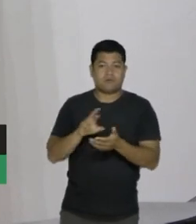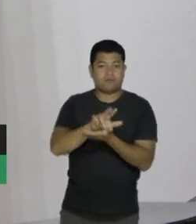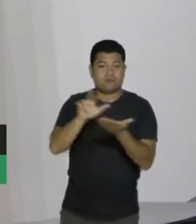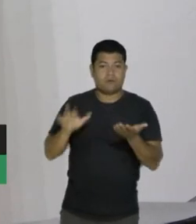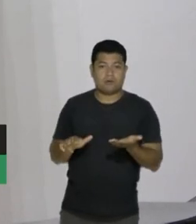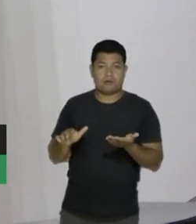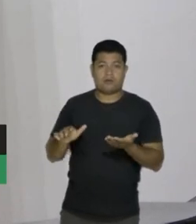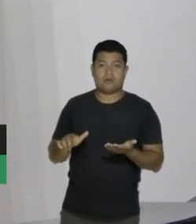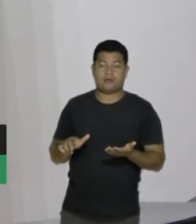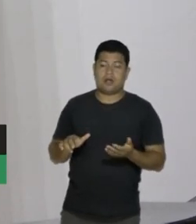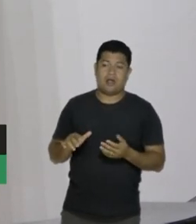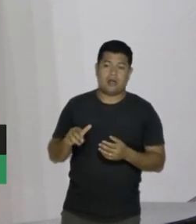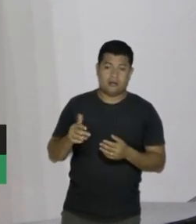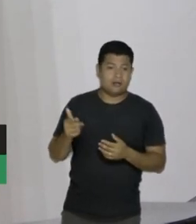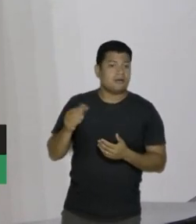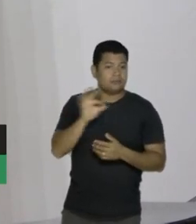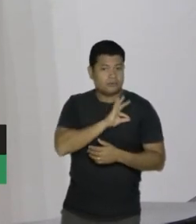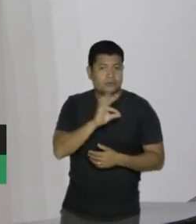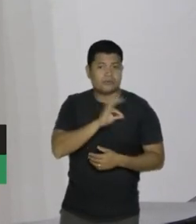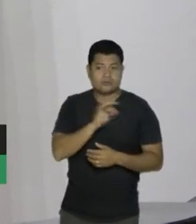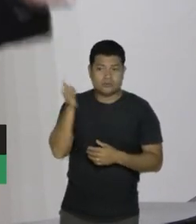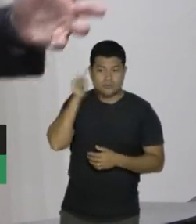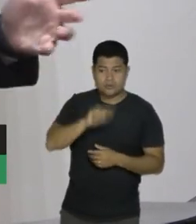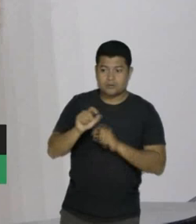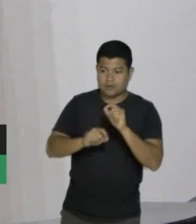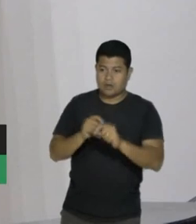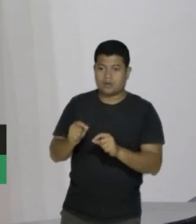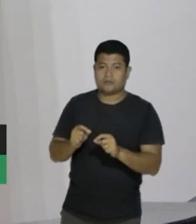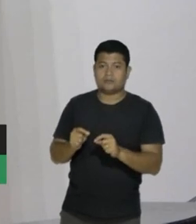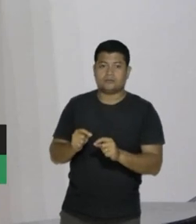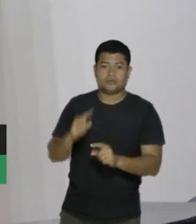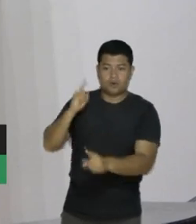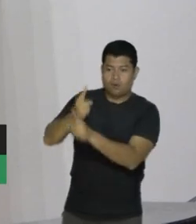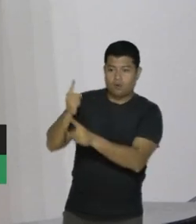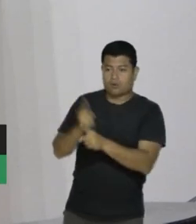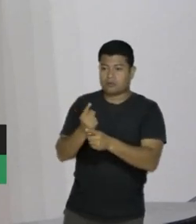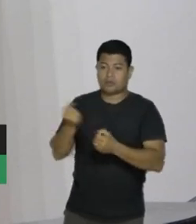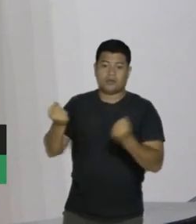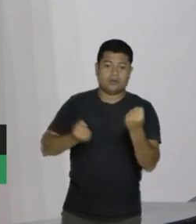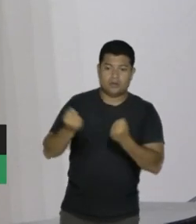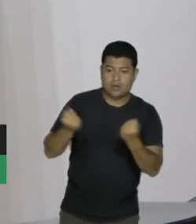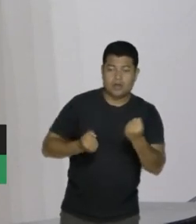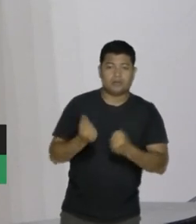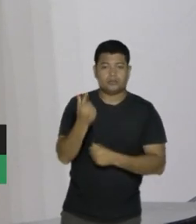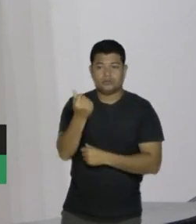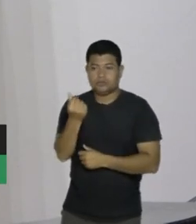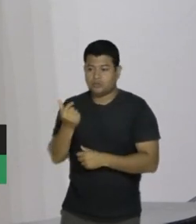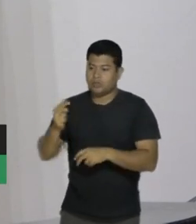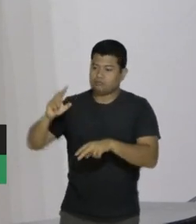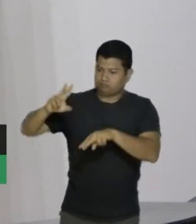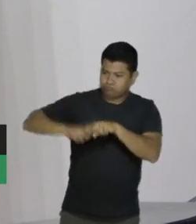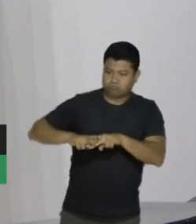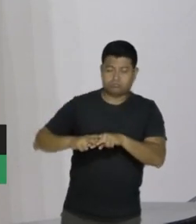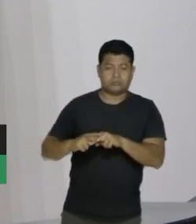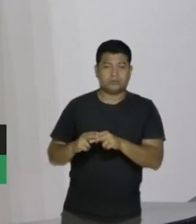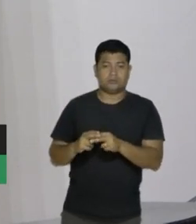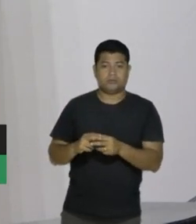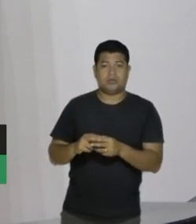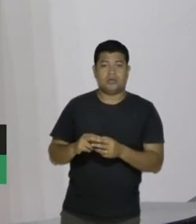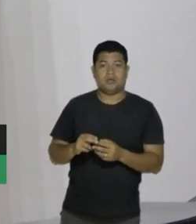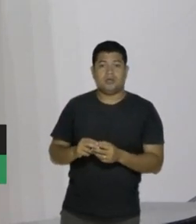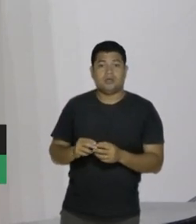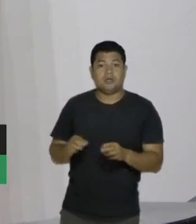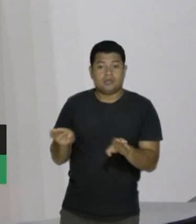recuperar veículos apreender dinheiro né sequestrar bens móveis e imóveis e tudo